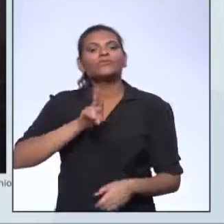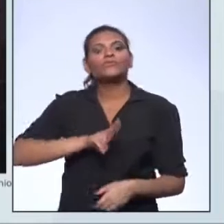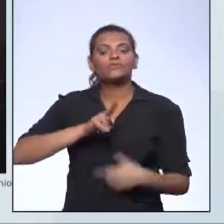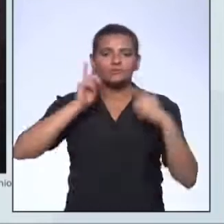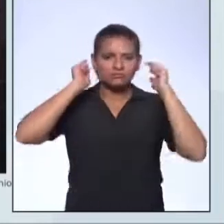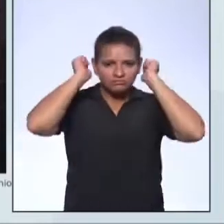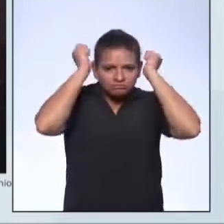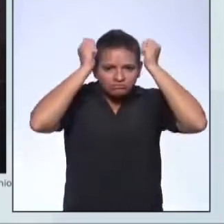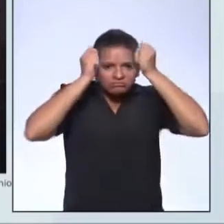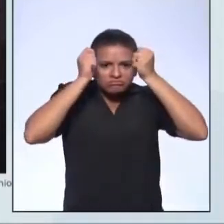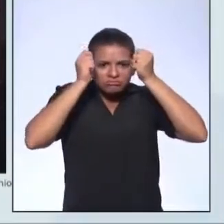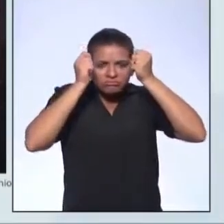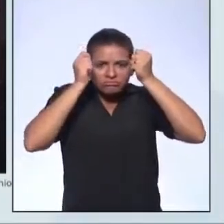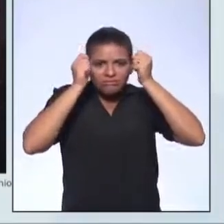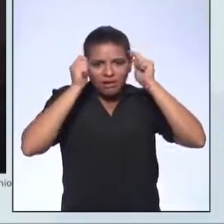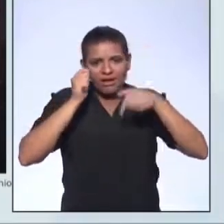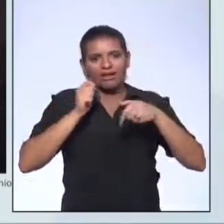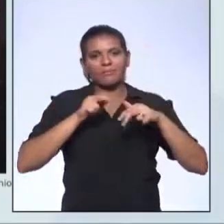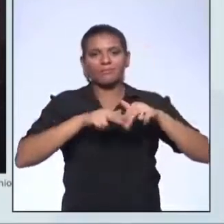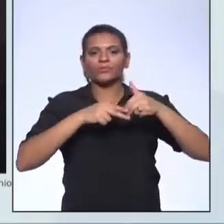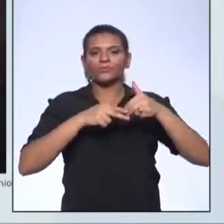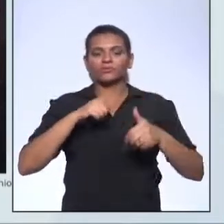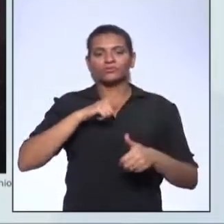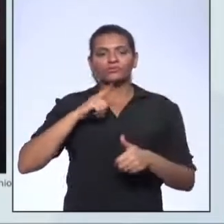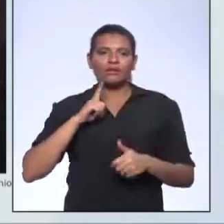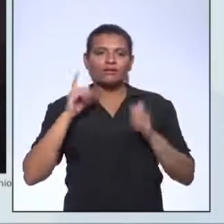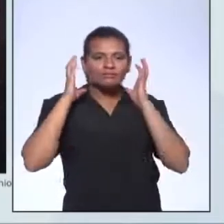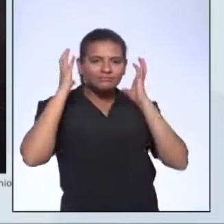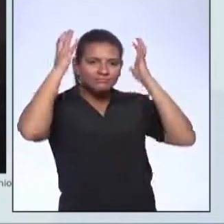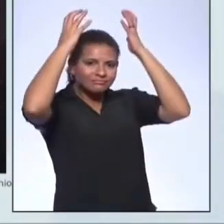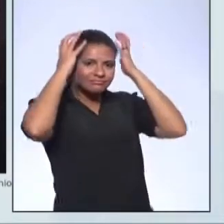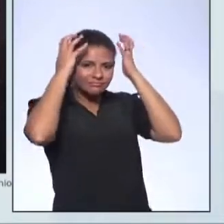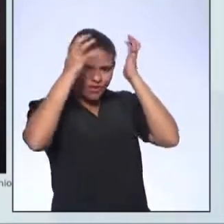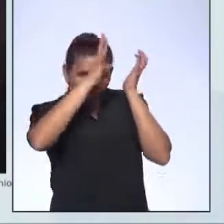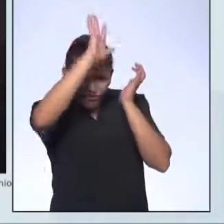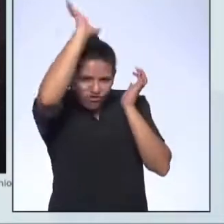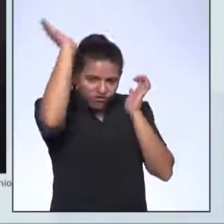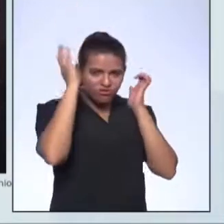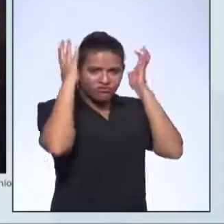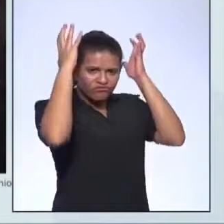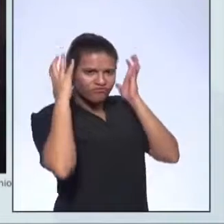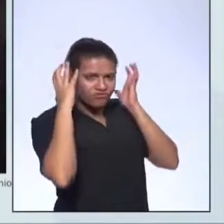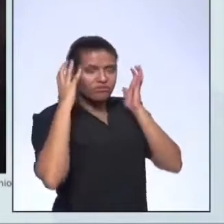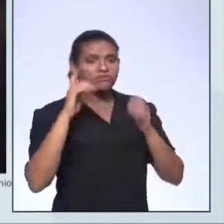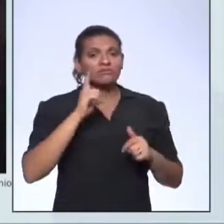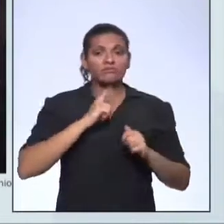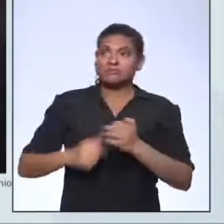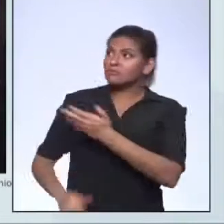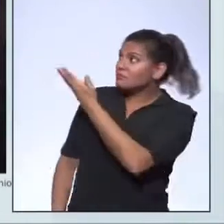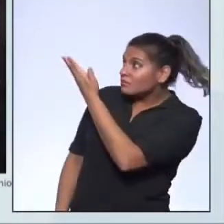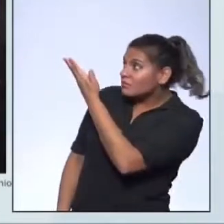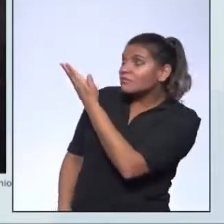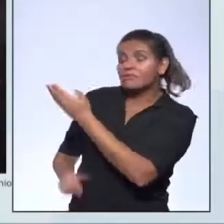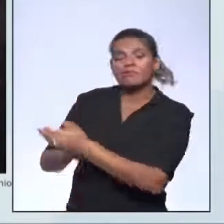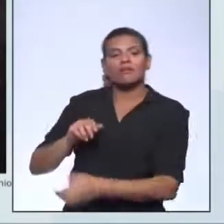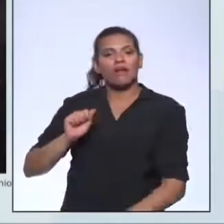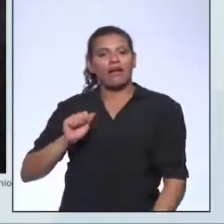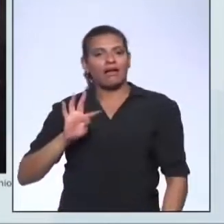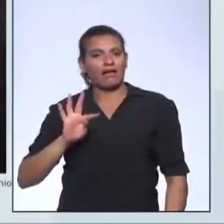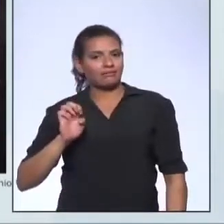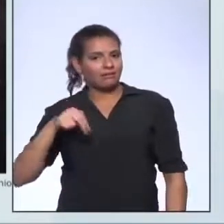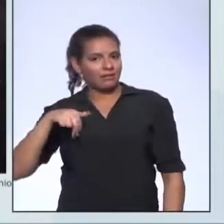Então, esse capacete ao lado aí é de Zeus. Aliás, o capacete ao lado da figura que está em pé, que é Atenas, é de